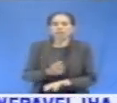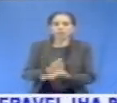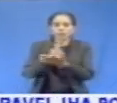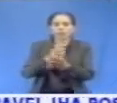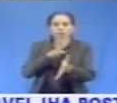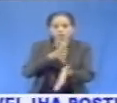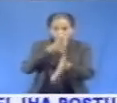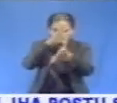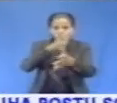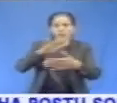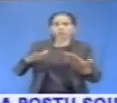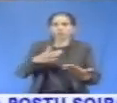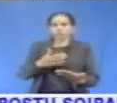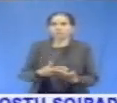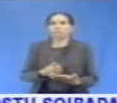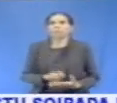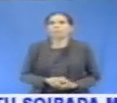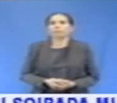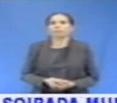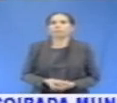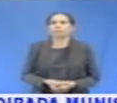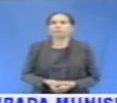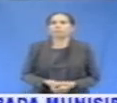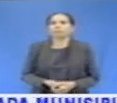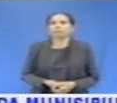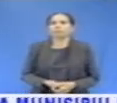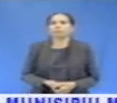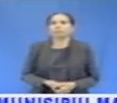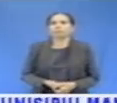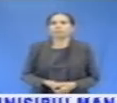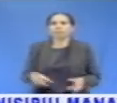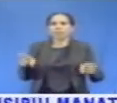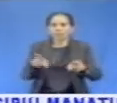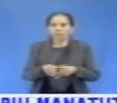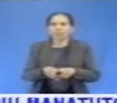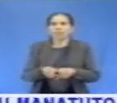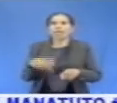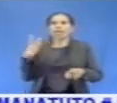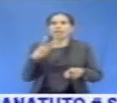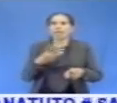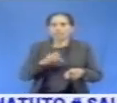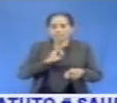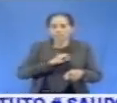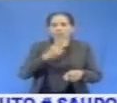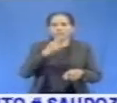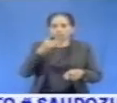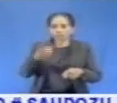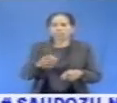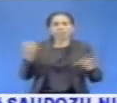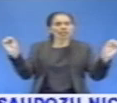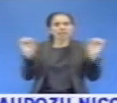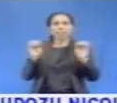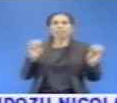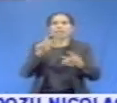vida de bem na Torá. Para a dessa e a aldeia Cataclaia é